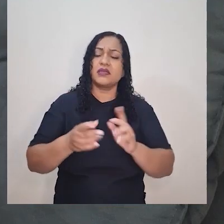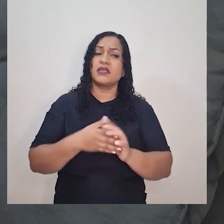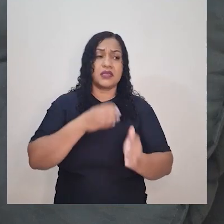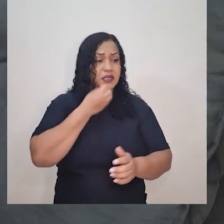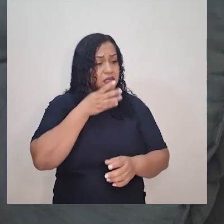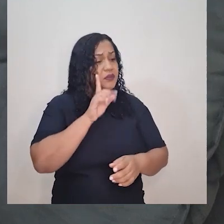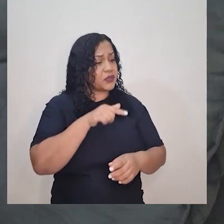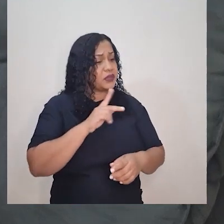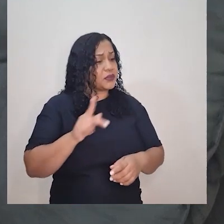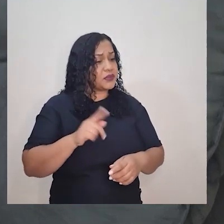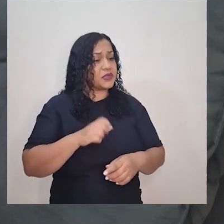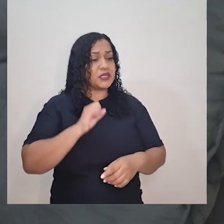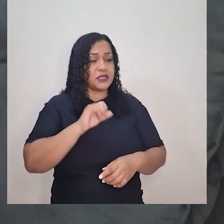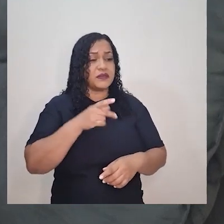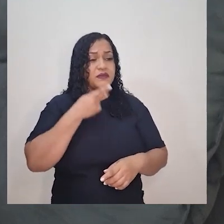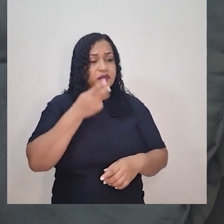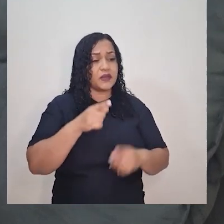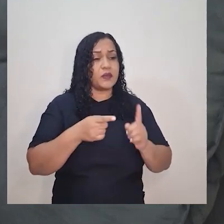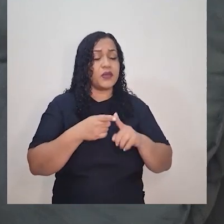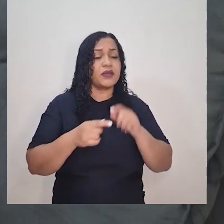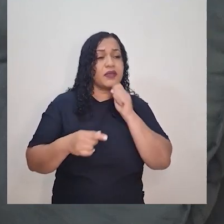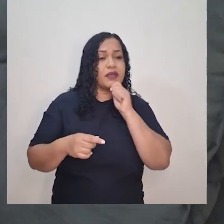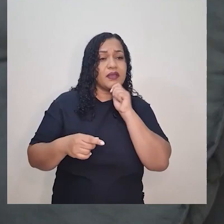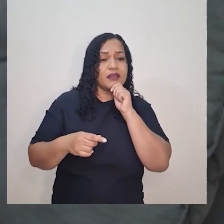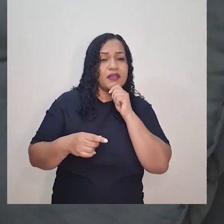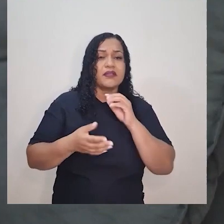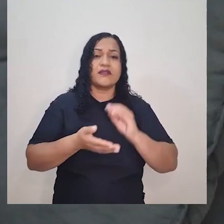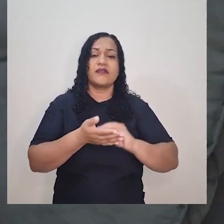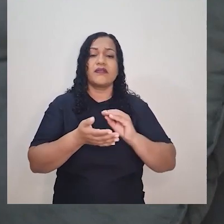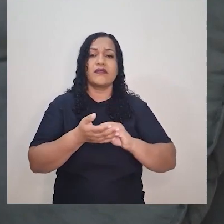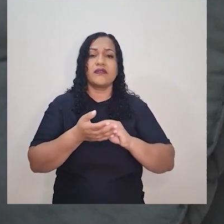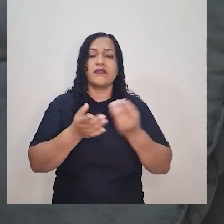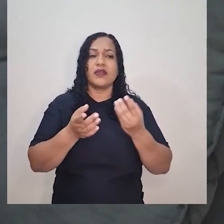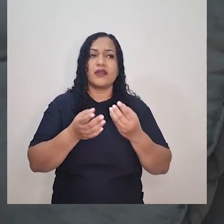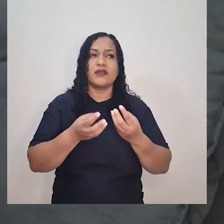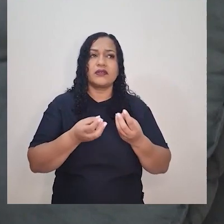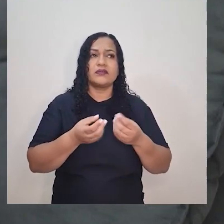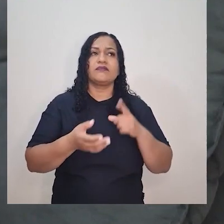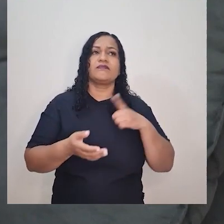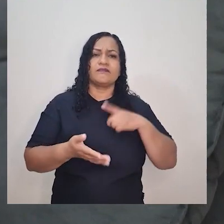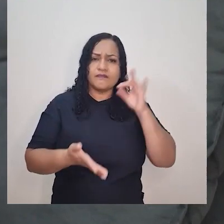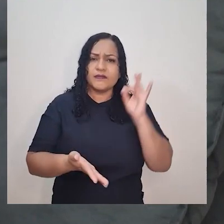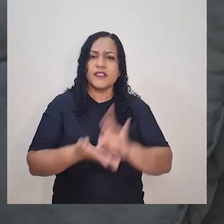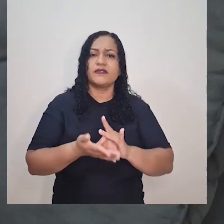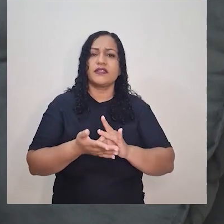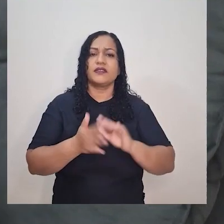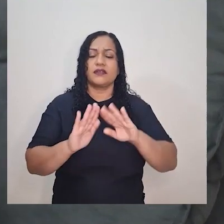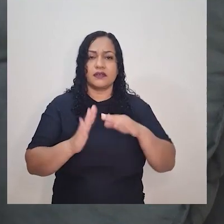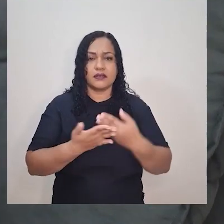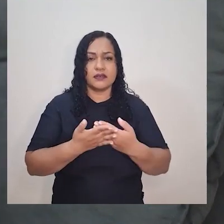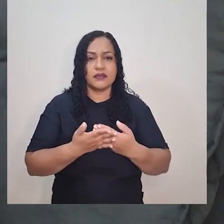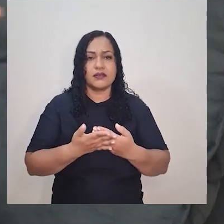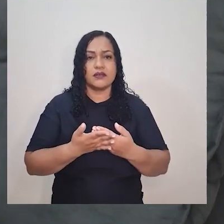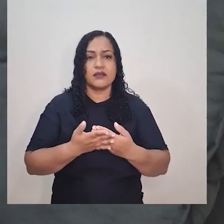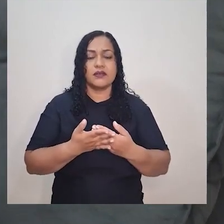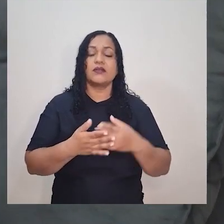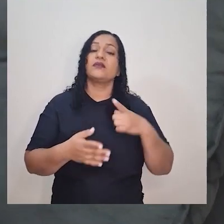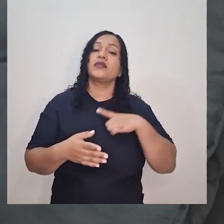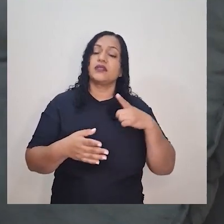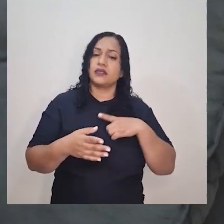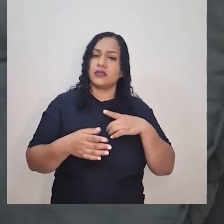ainda falamos, é porque estamos longe de materializar ela no chão da escola. Então, hoje, por mais que nós tenhamos a